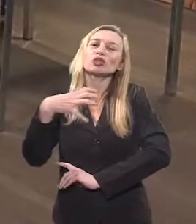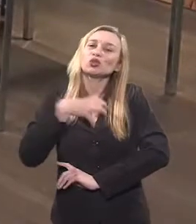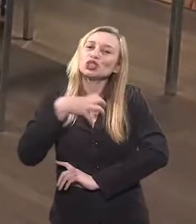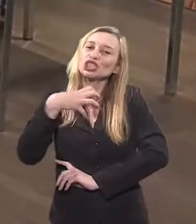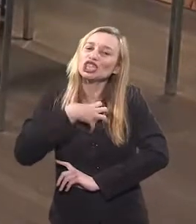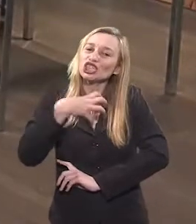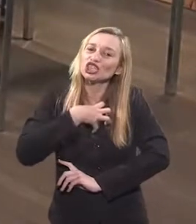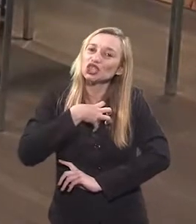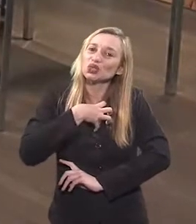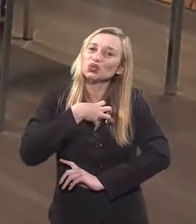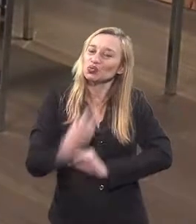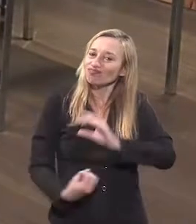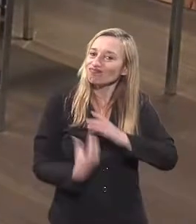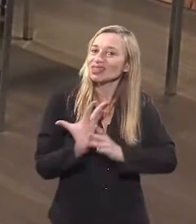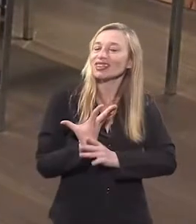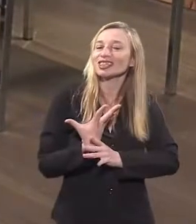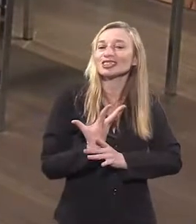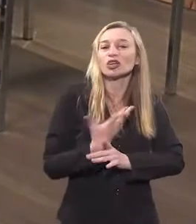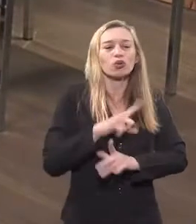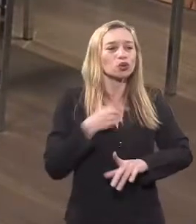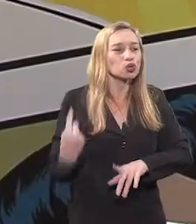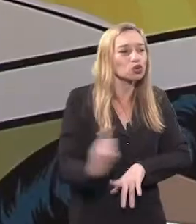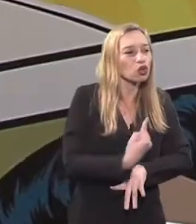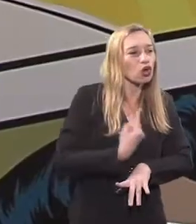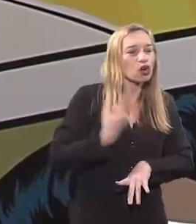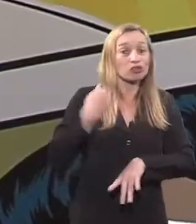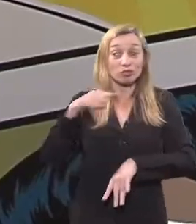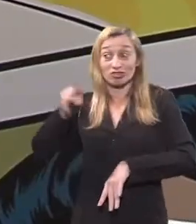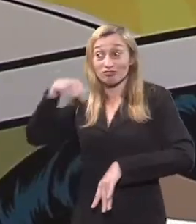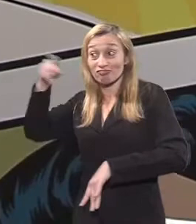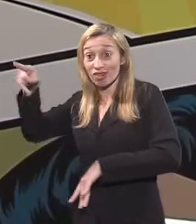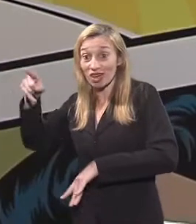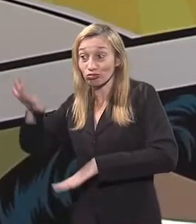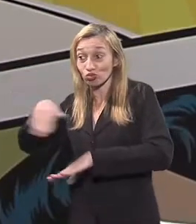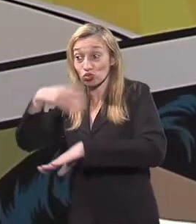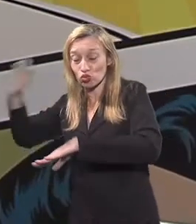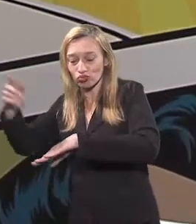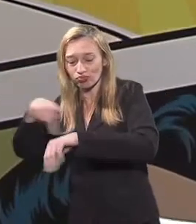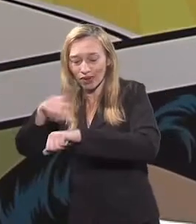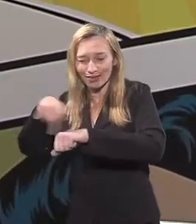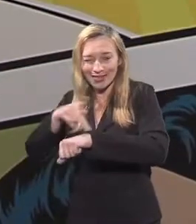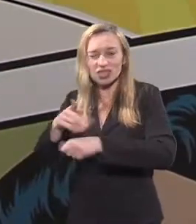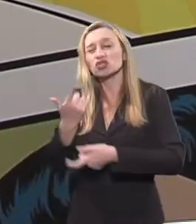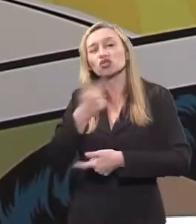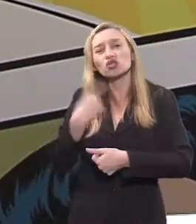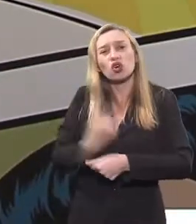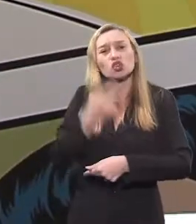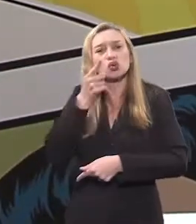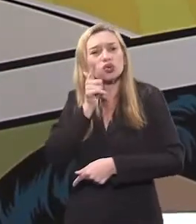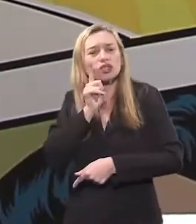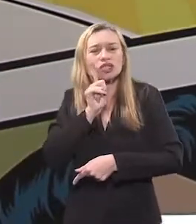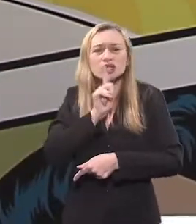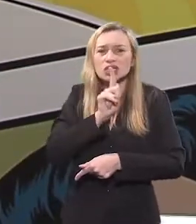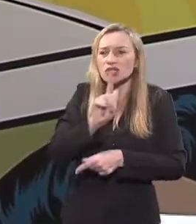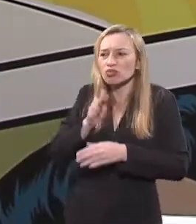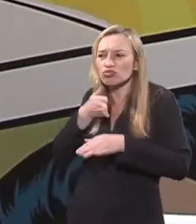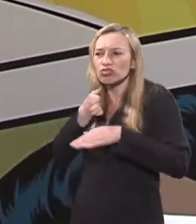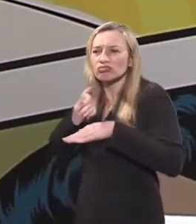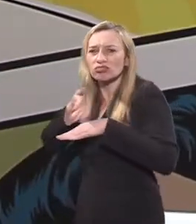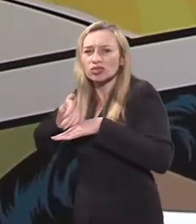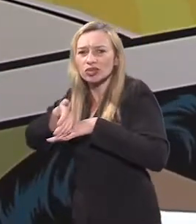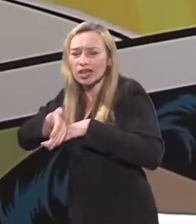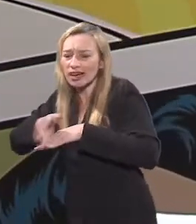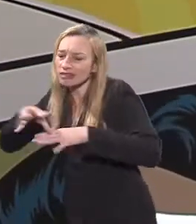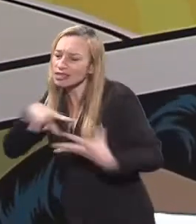principalmente no sentido da produção. Quando nós vamos lá fora, nós conseguimos